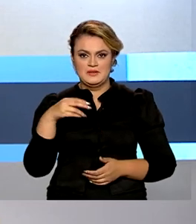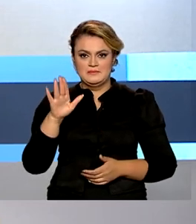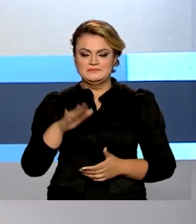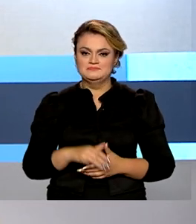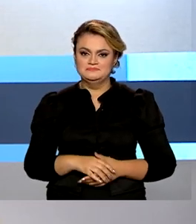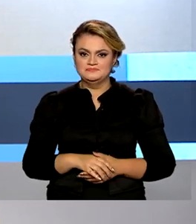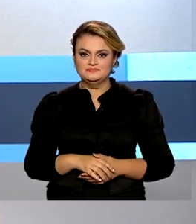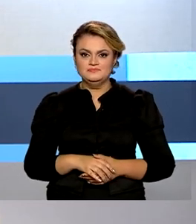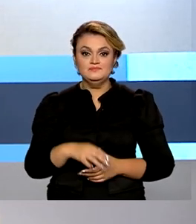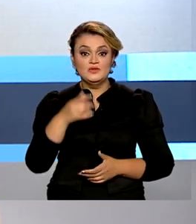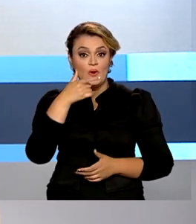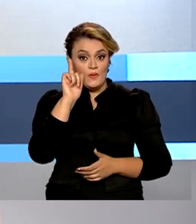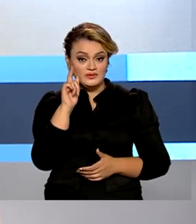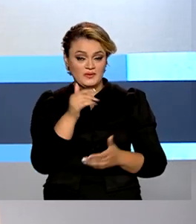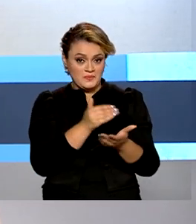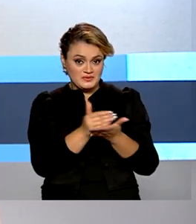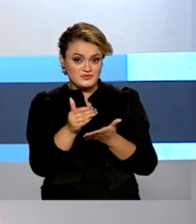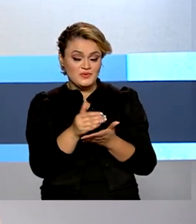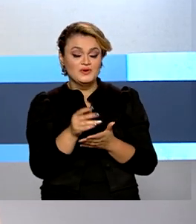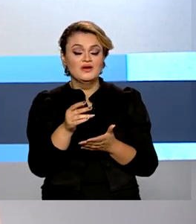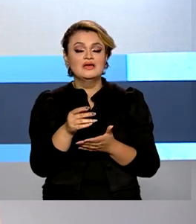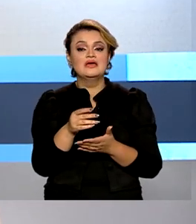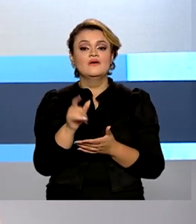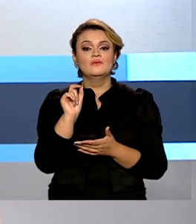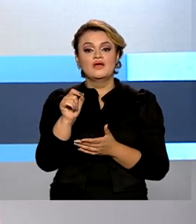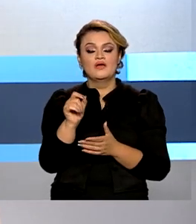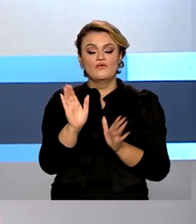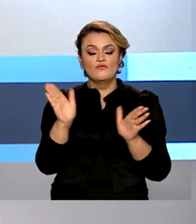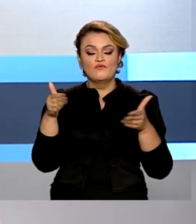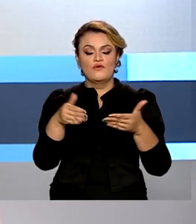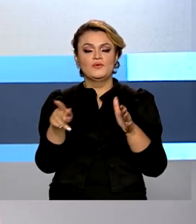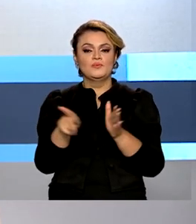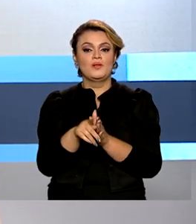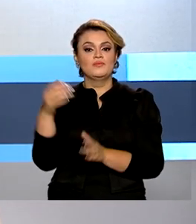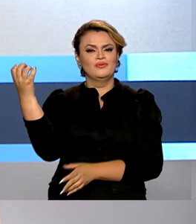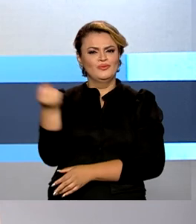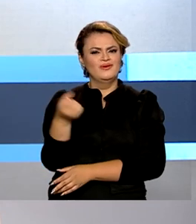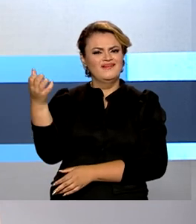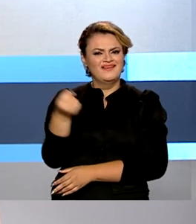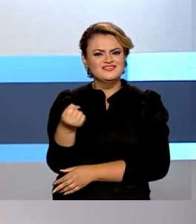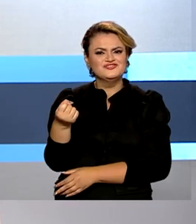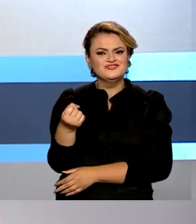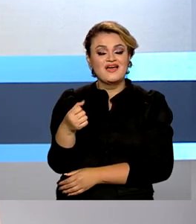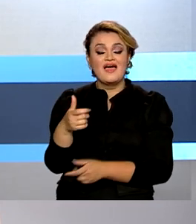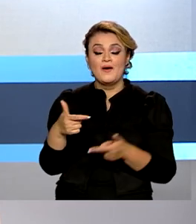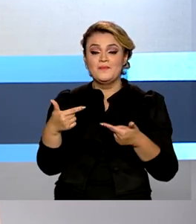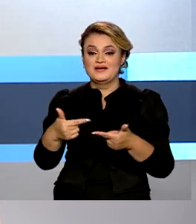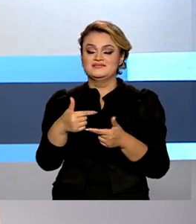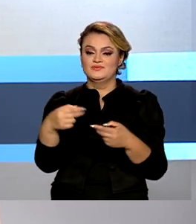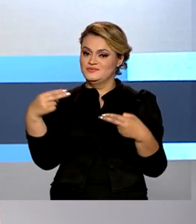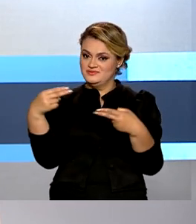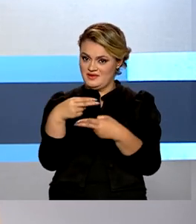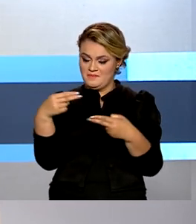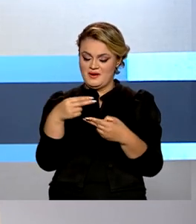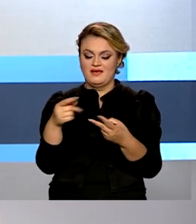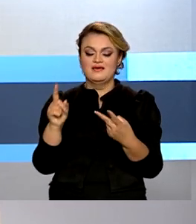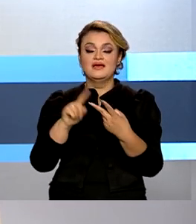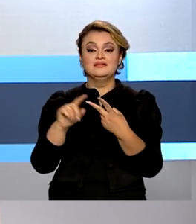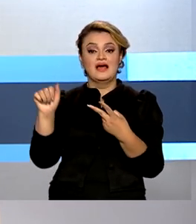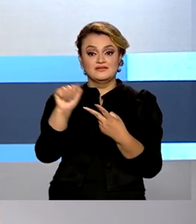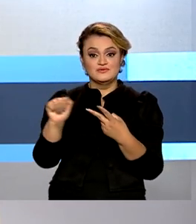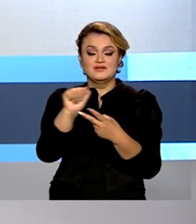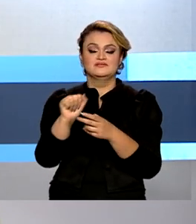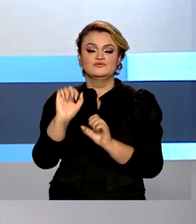Começou ontem e continua hoje o primeiro Fórum Nacional do Leite, uma iniciativa do SEBRAE e da Associação Brasileira